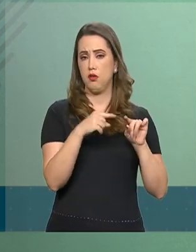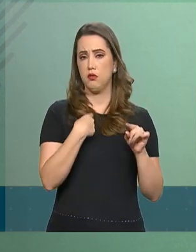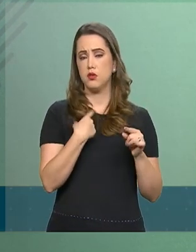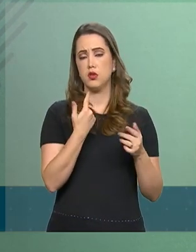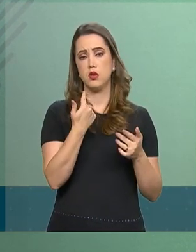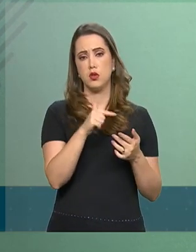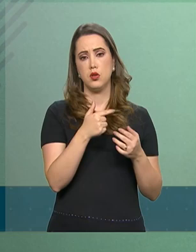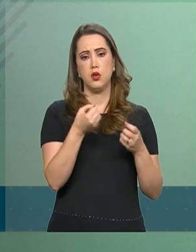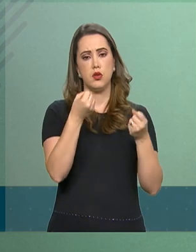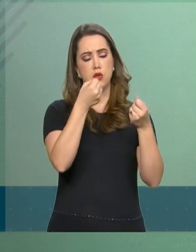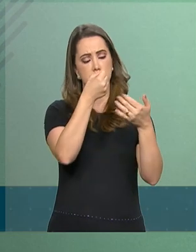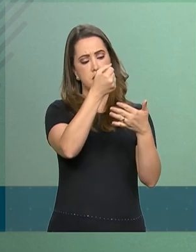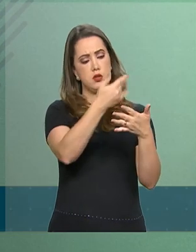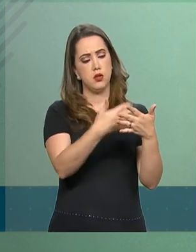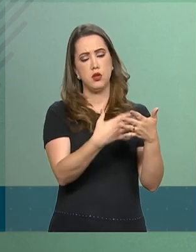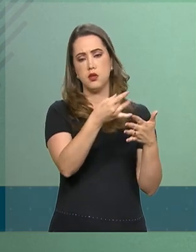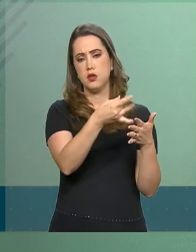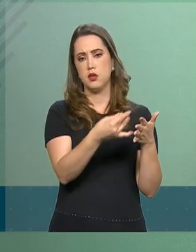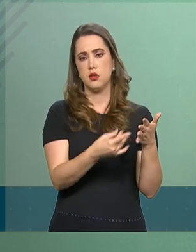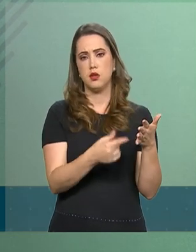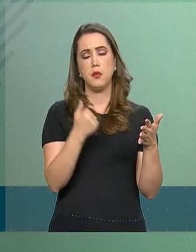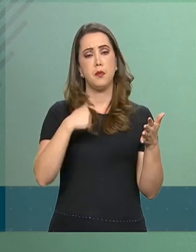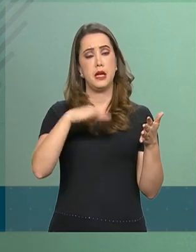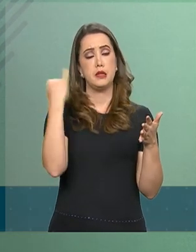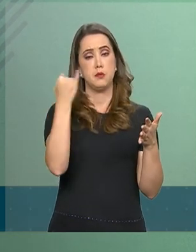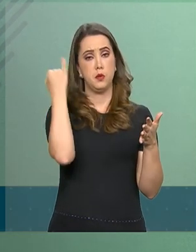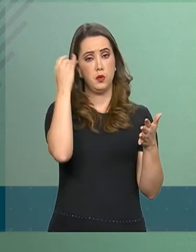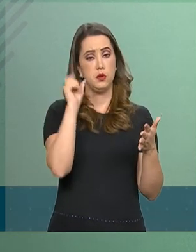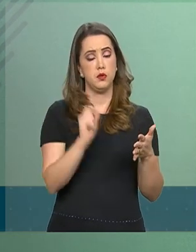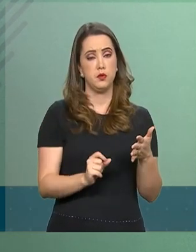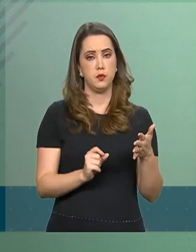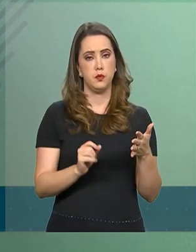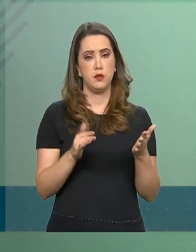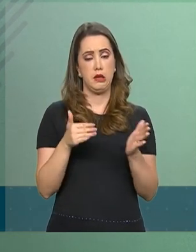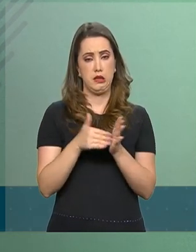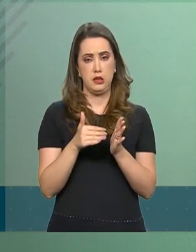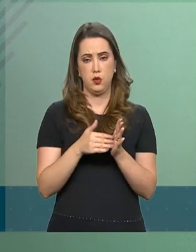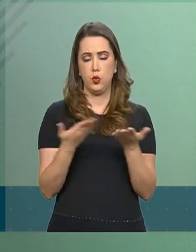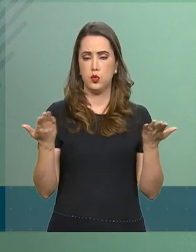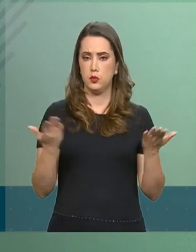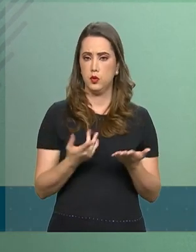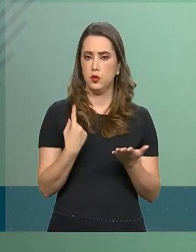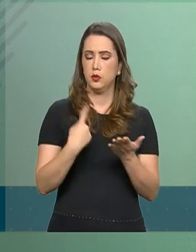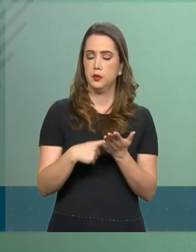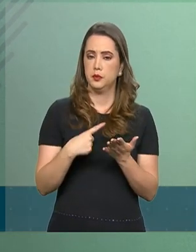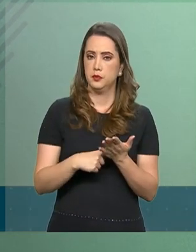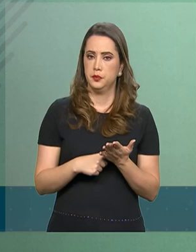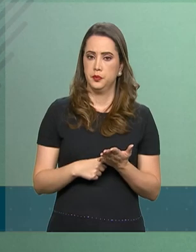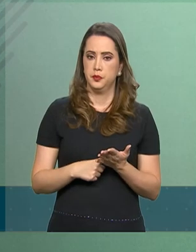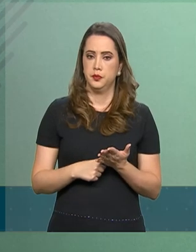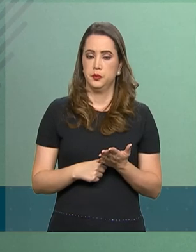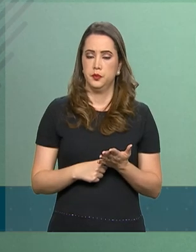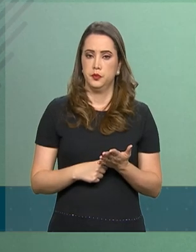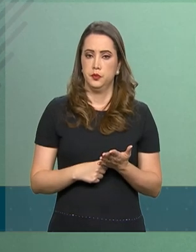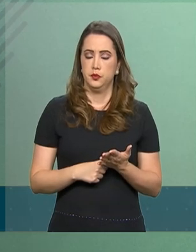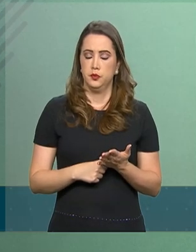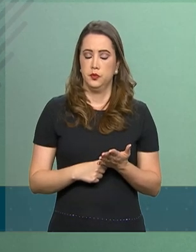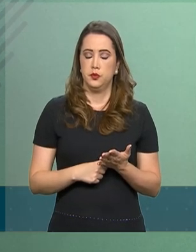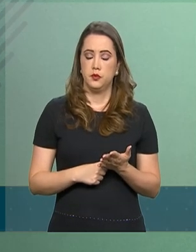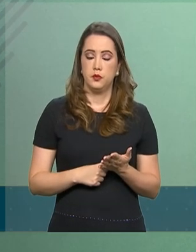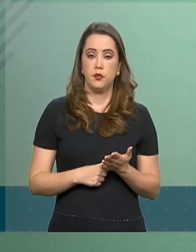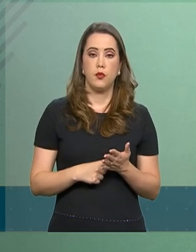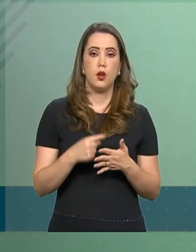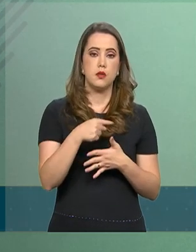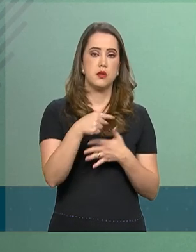nos inscrevemos aquilo que era o mais importante e nesta última agenda pontualmente esses